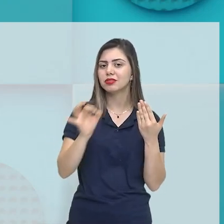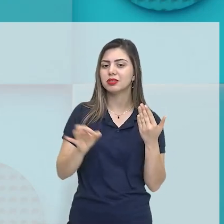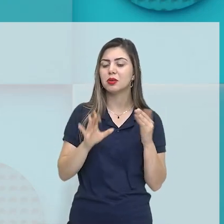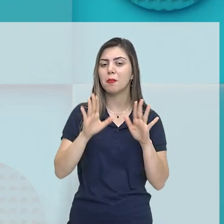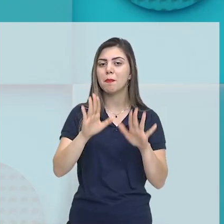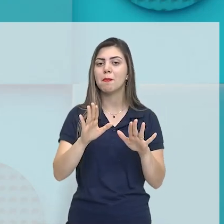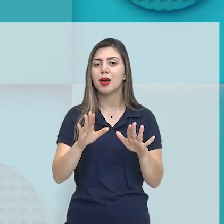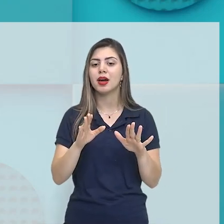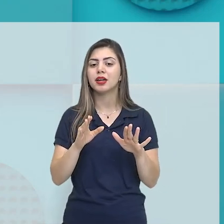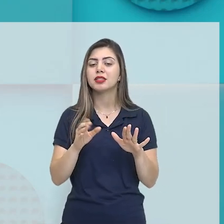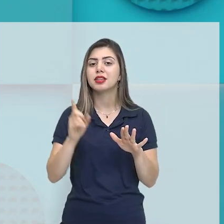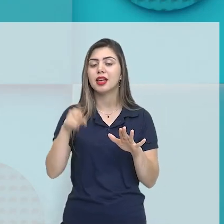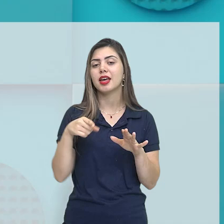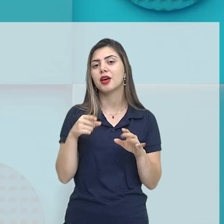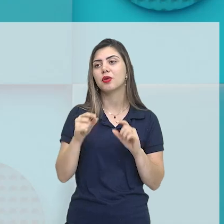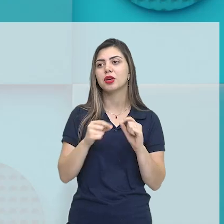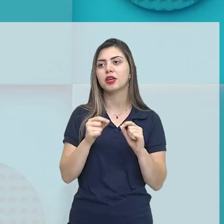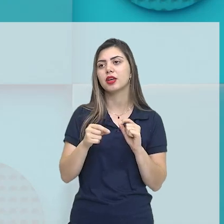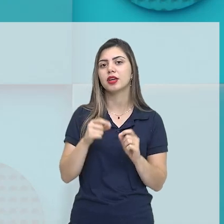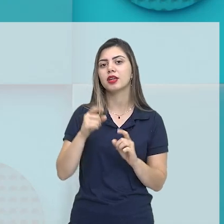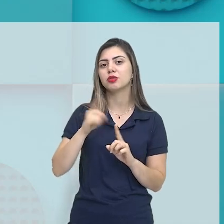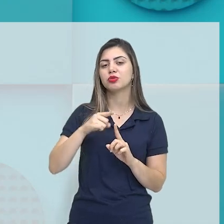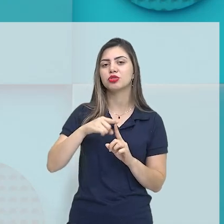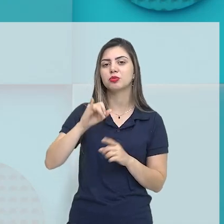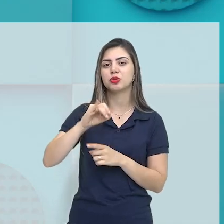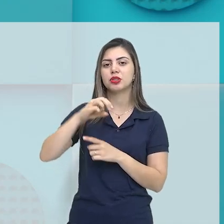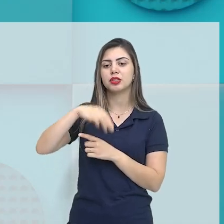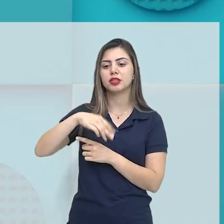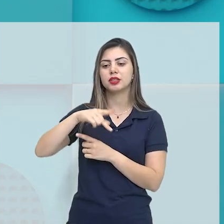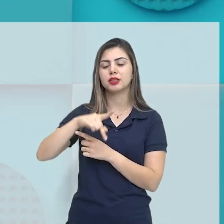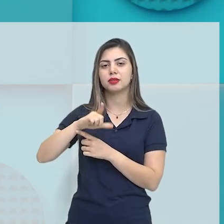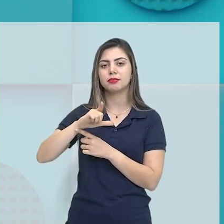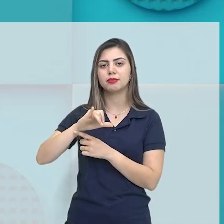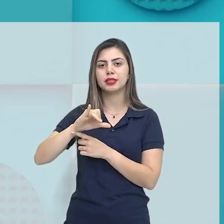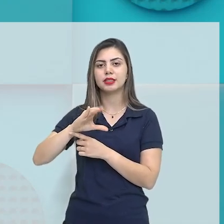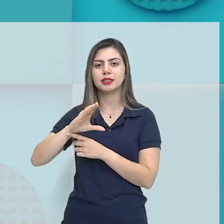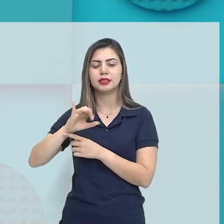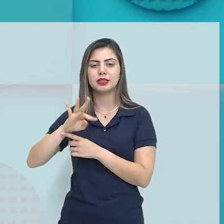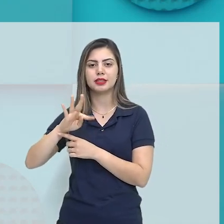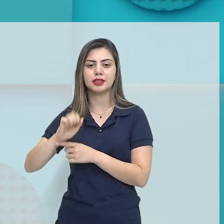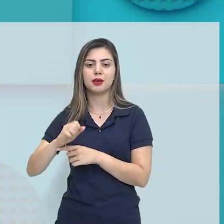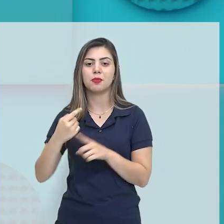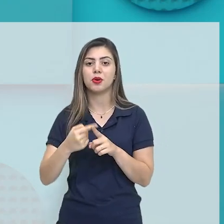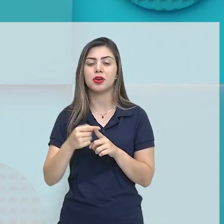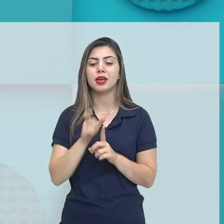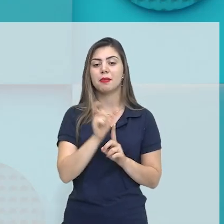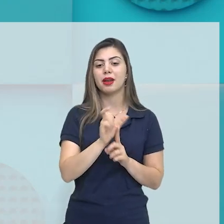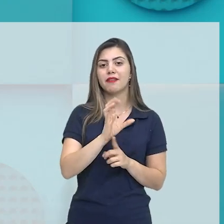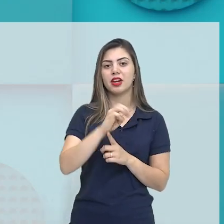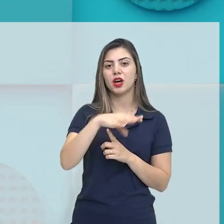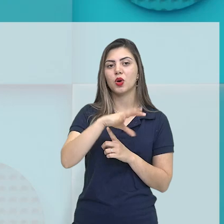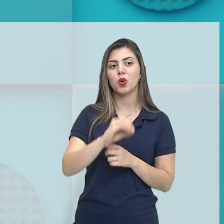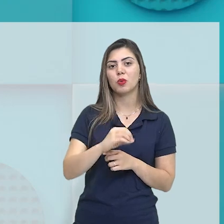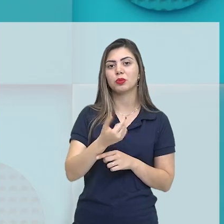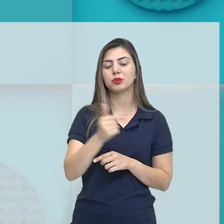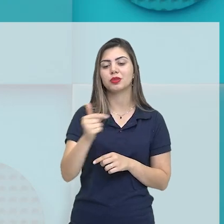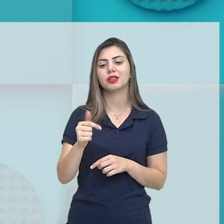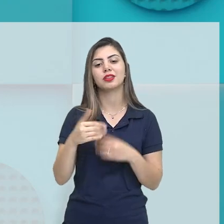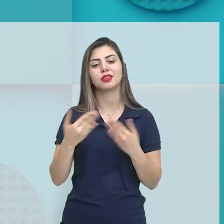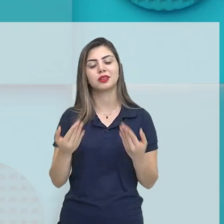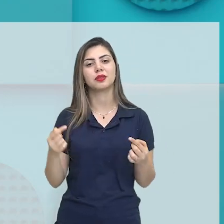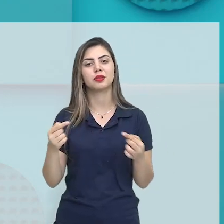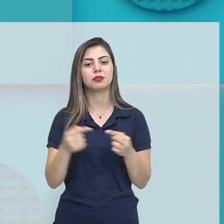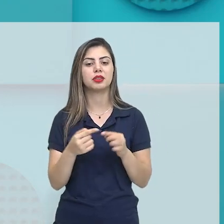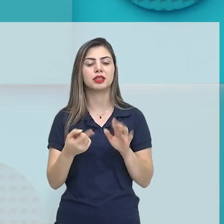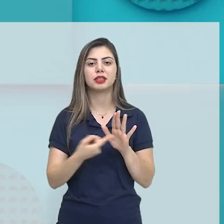comparação, mas ela é implícita, porque não aparece a palavra como. Então, isto é uma metáfora. A